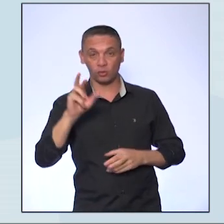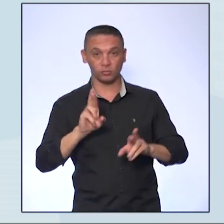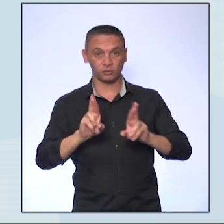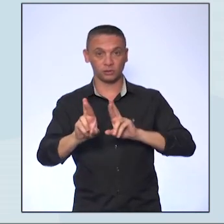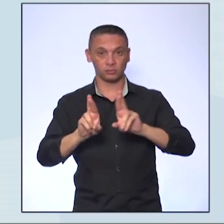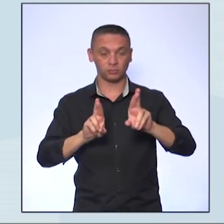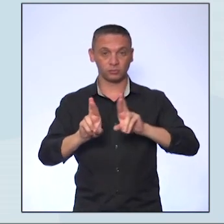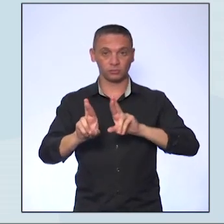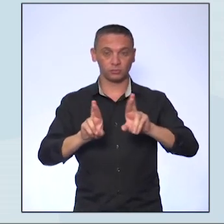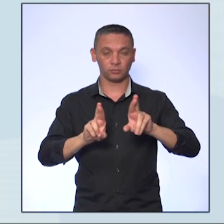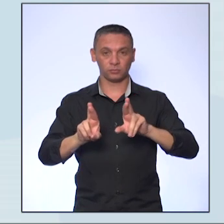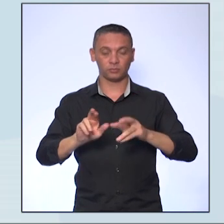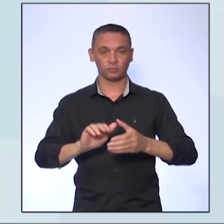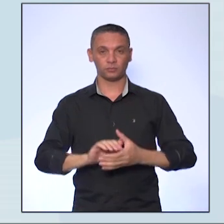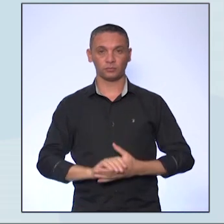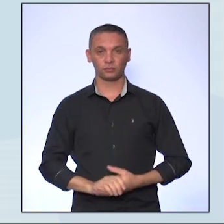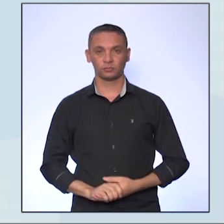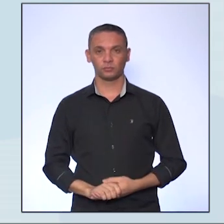você fazer essa relação.